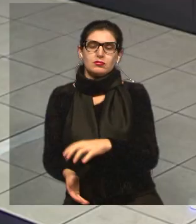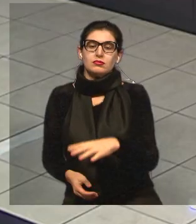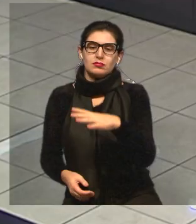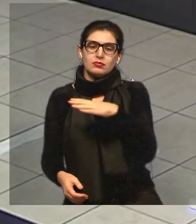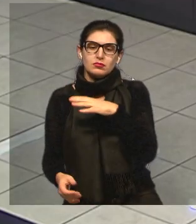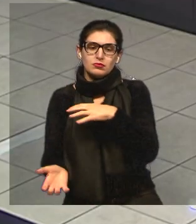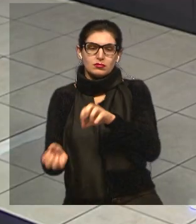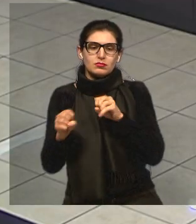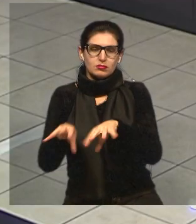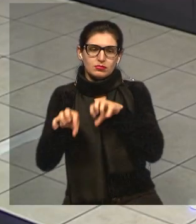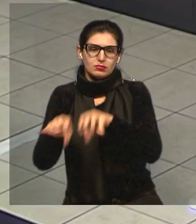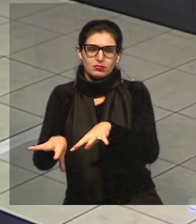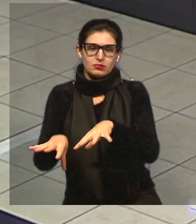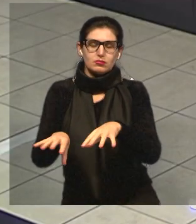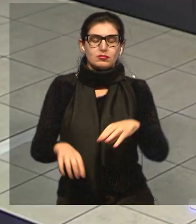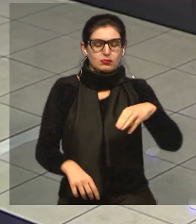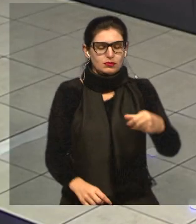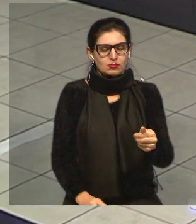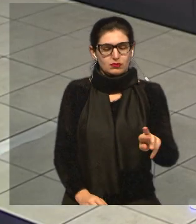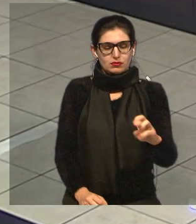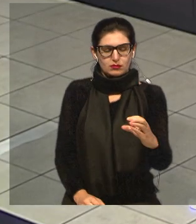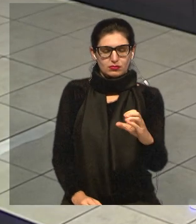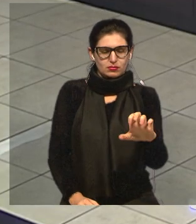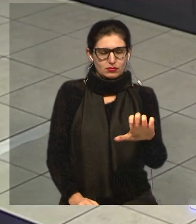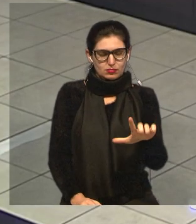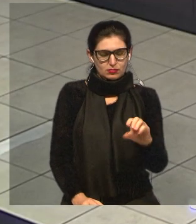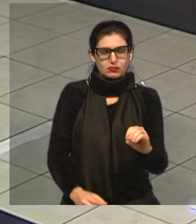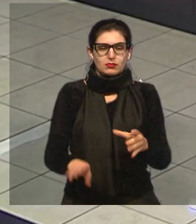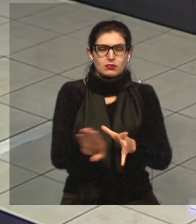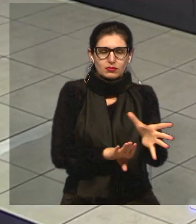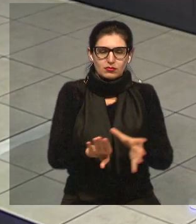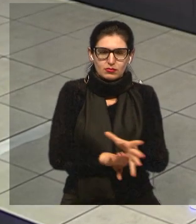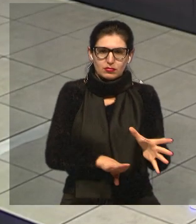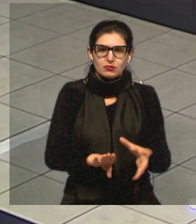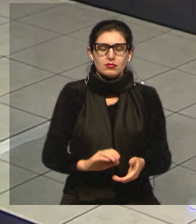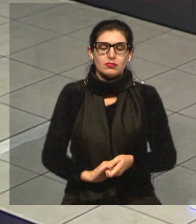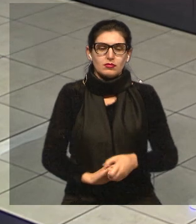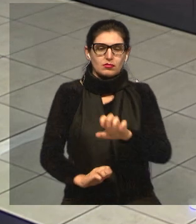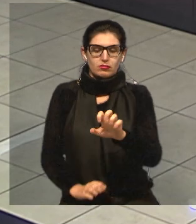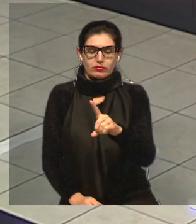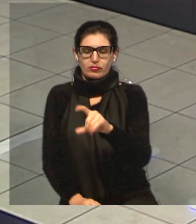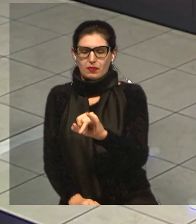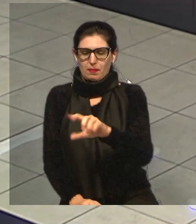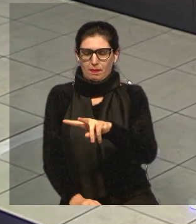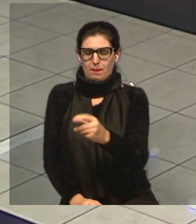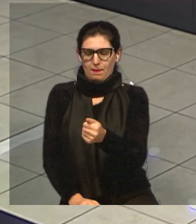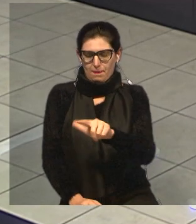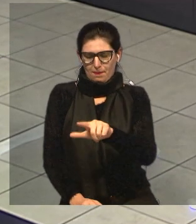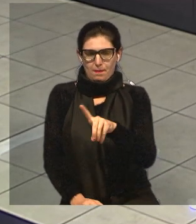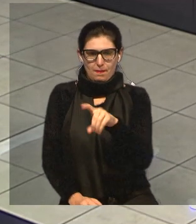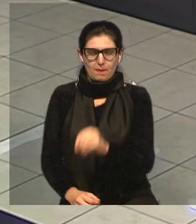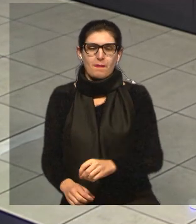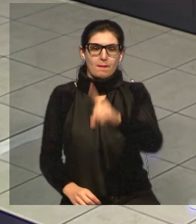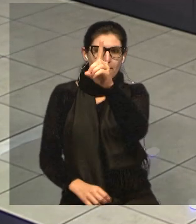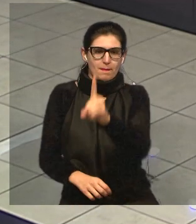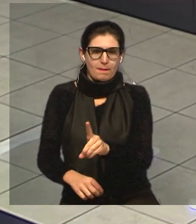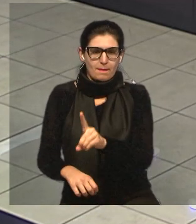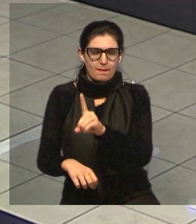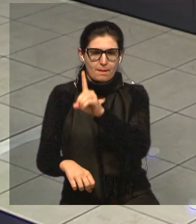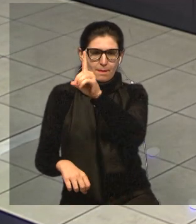educação; Marcelo O. Rocha, conselheiro; Edivaldo Ávila, diretor de